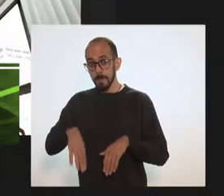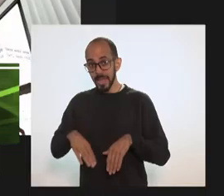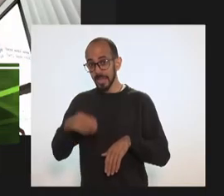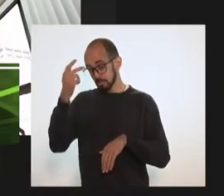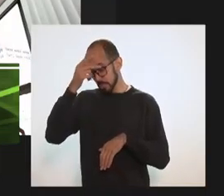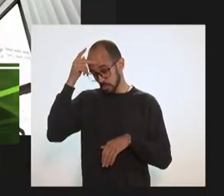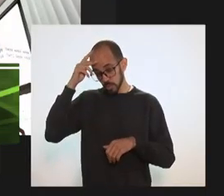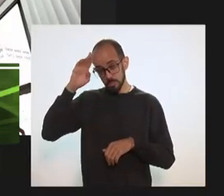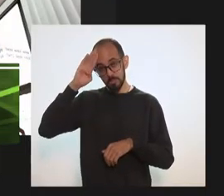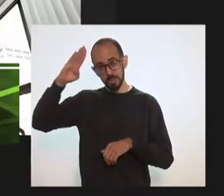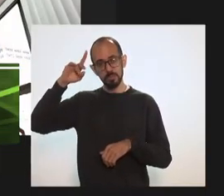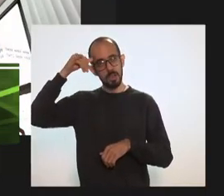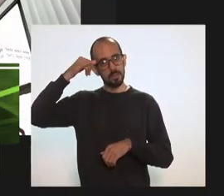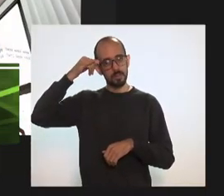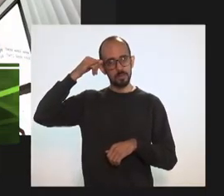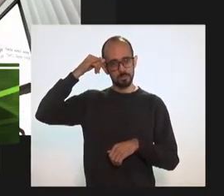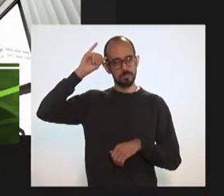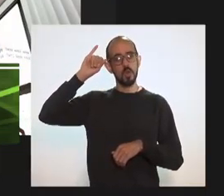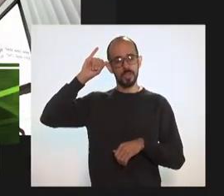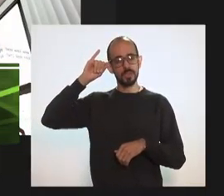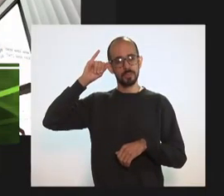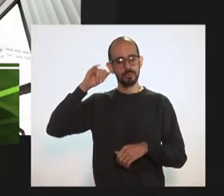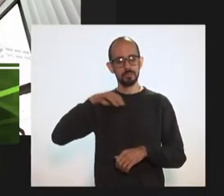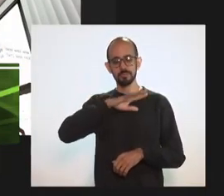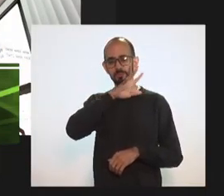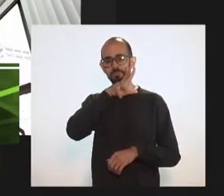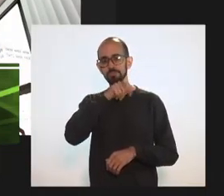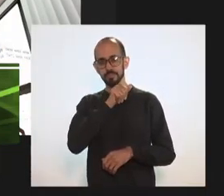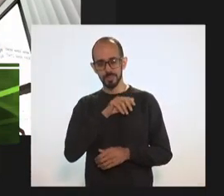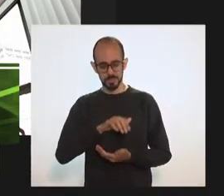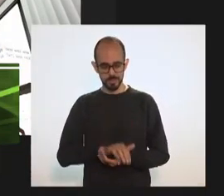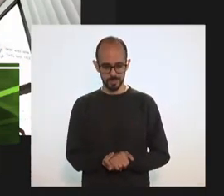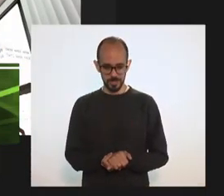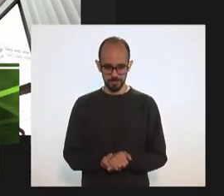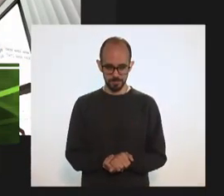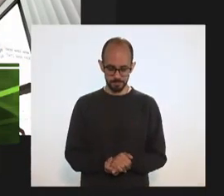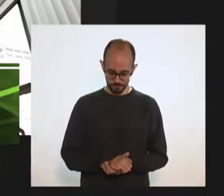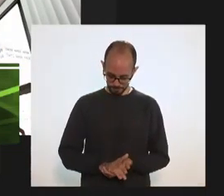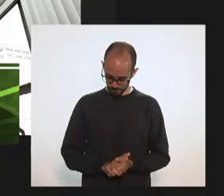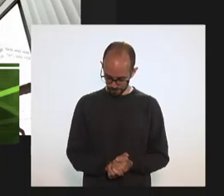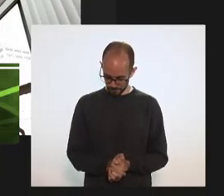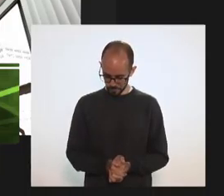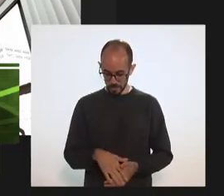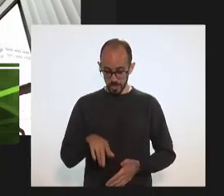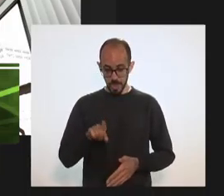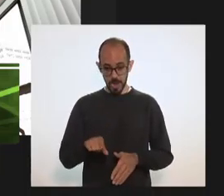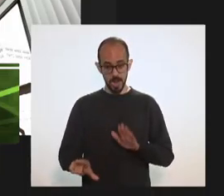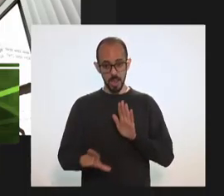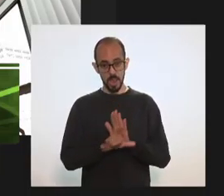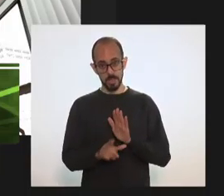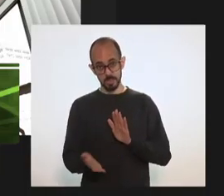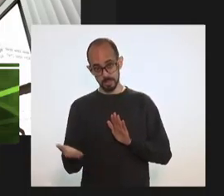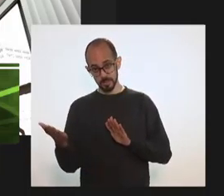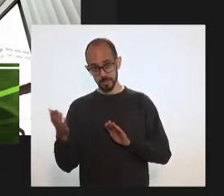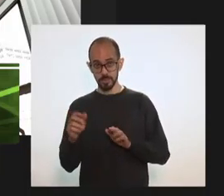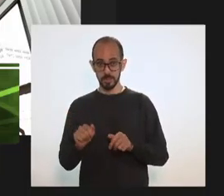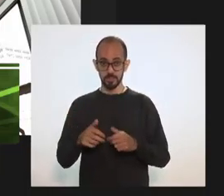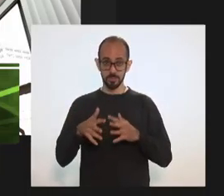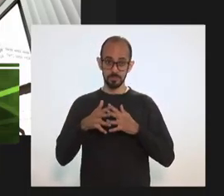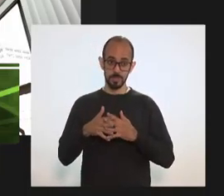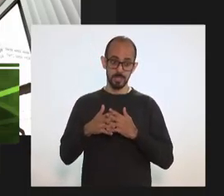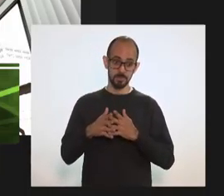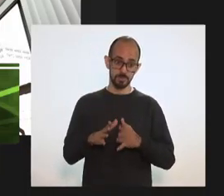tranquilo. Eu fico tranquilo, não. No mundo, no Brasil principalmente, não consegue se tratar bem